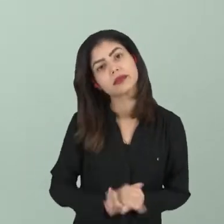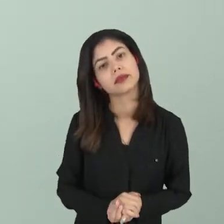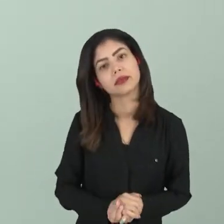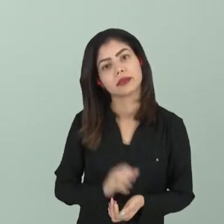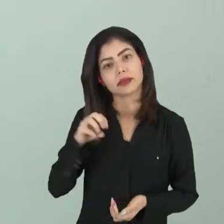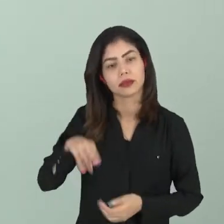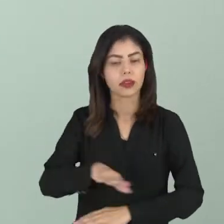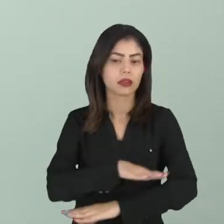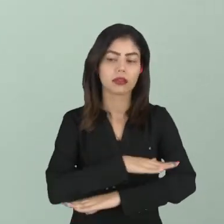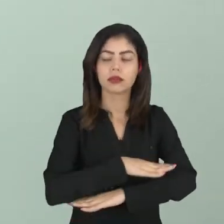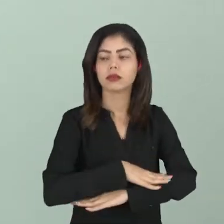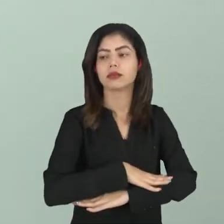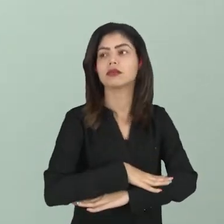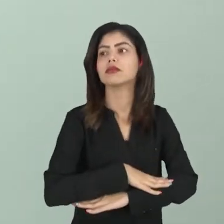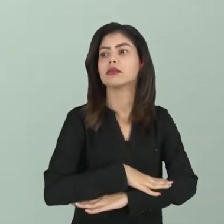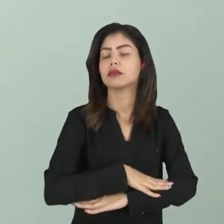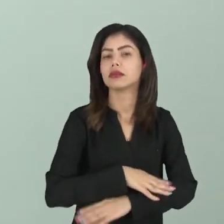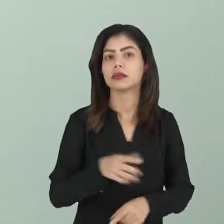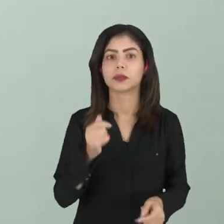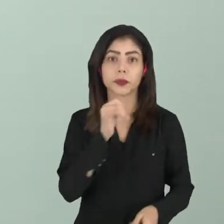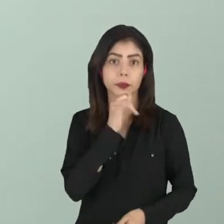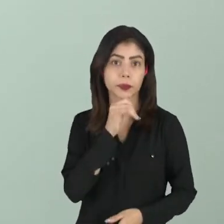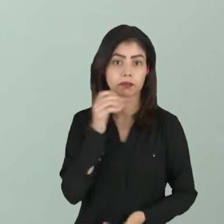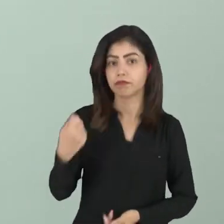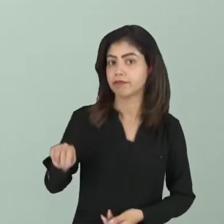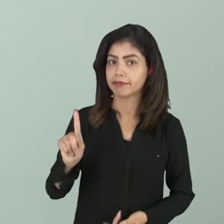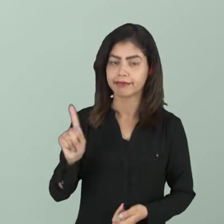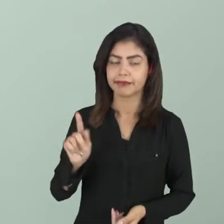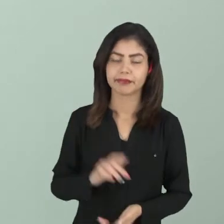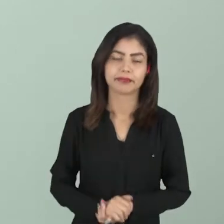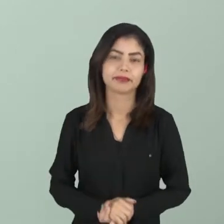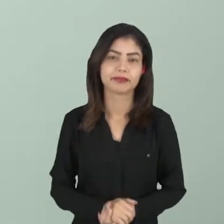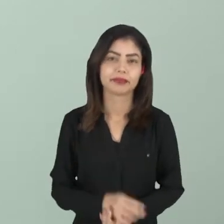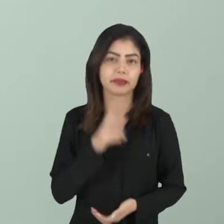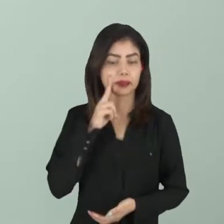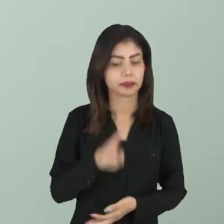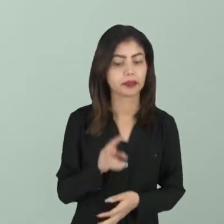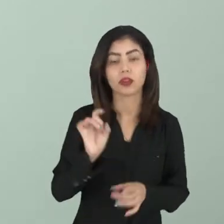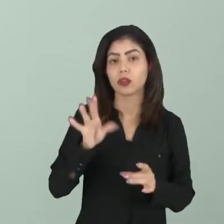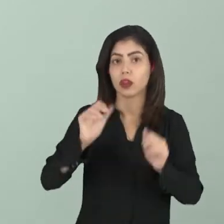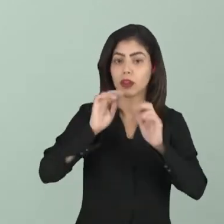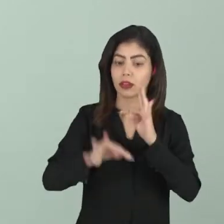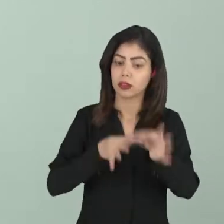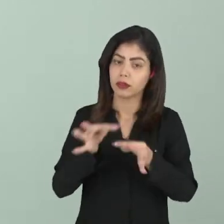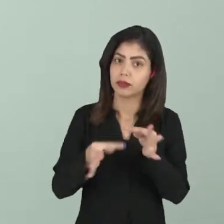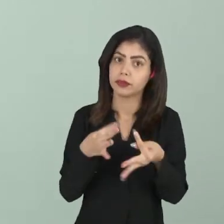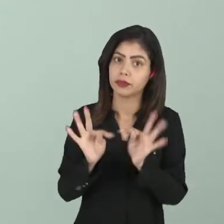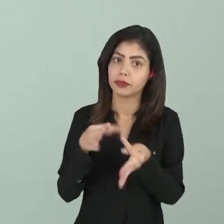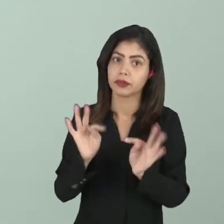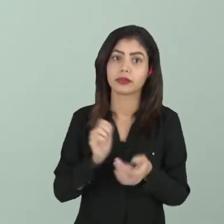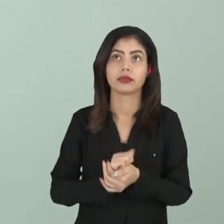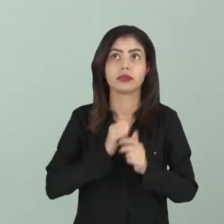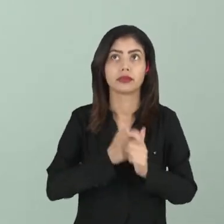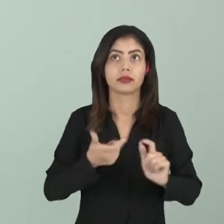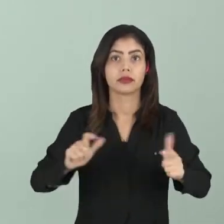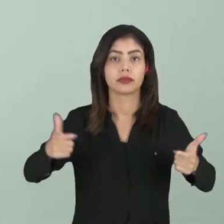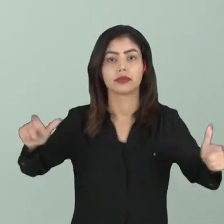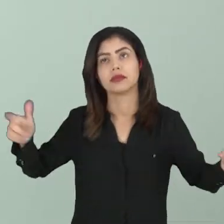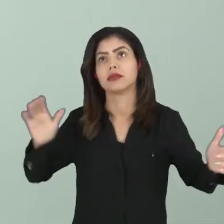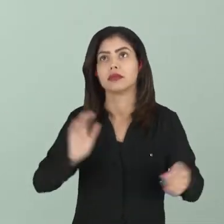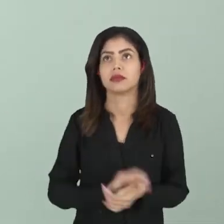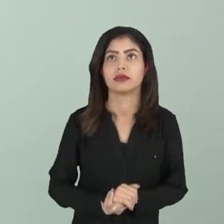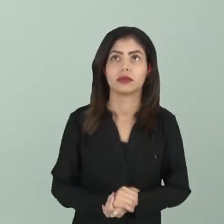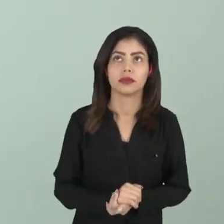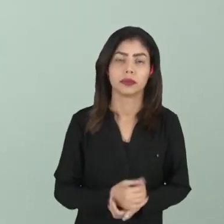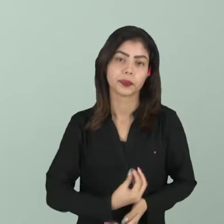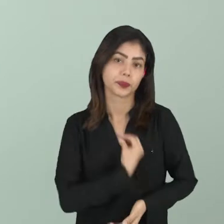Mona Lisa, por exemplo. Graças a essa tecnologia que foi crescendo e se